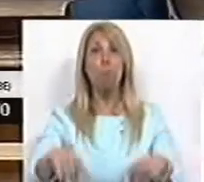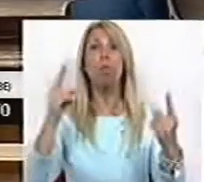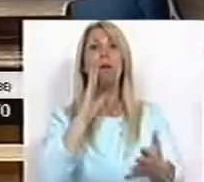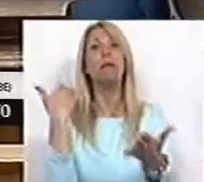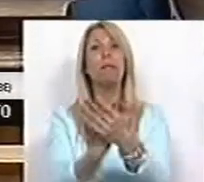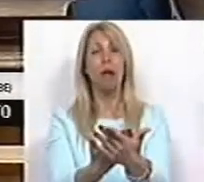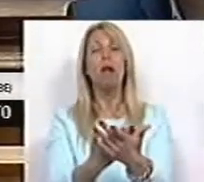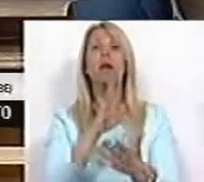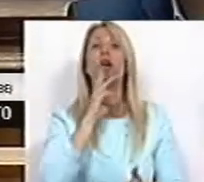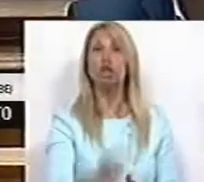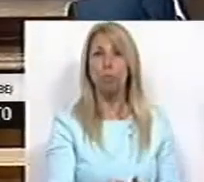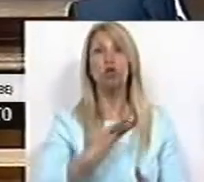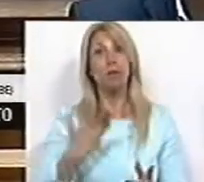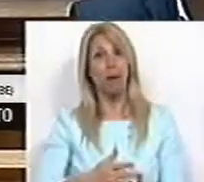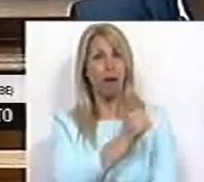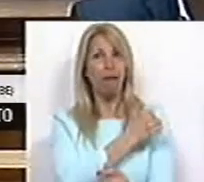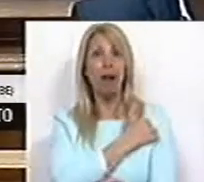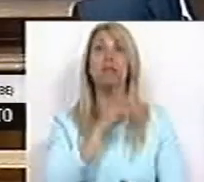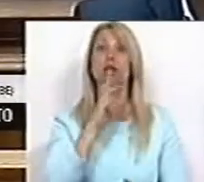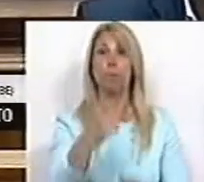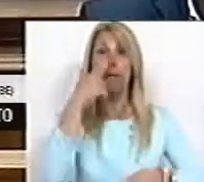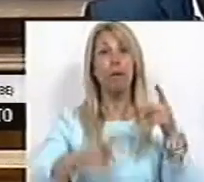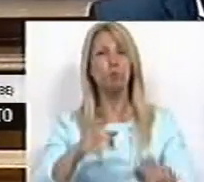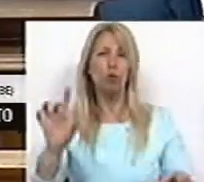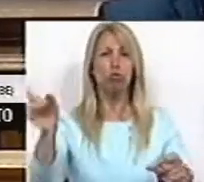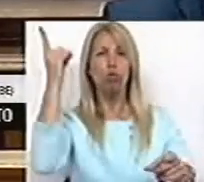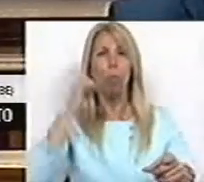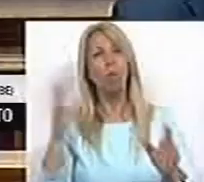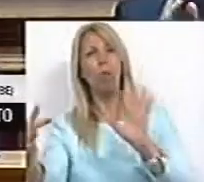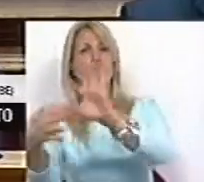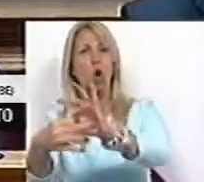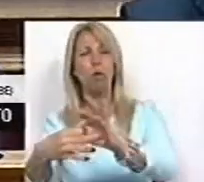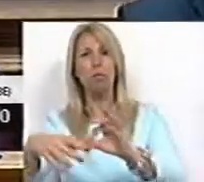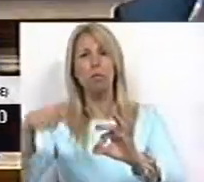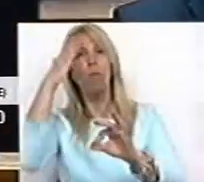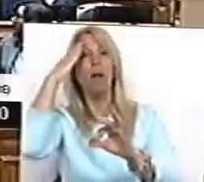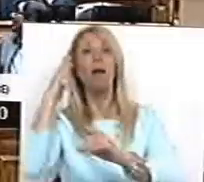de dar resposta à necessidade das pessoas e não às necessidades da especulação imobiliária.